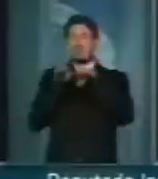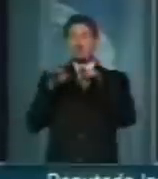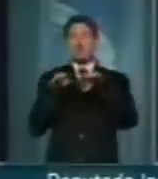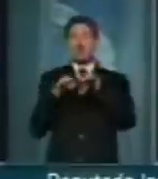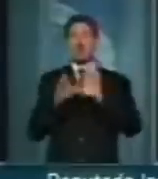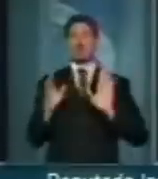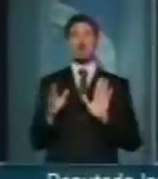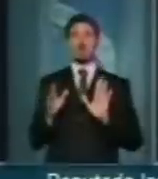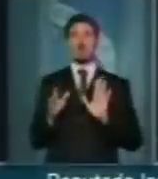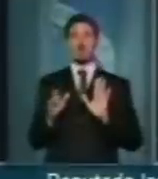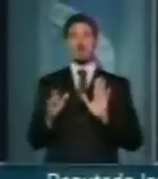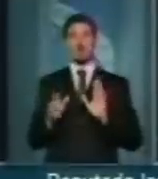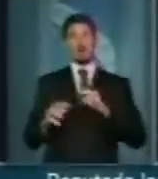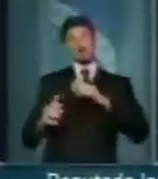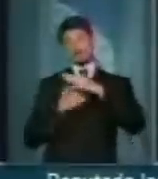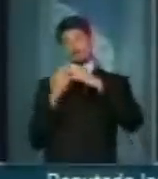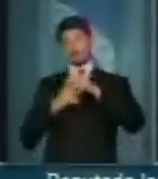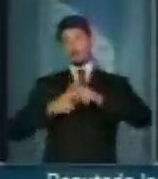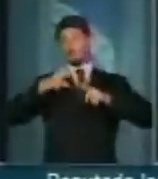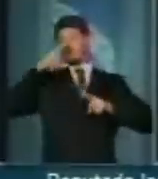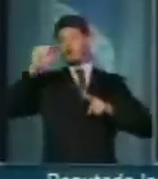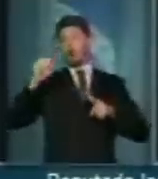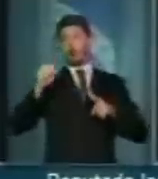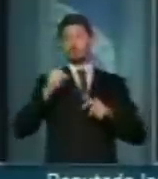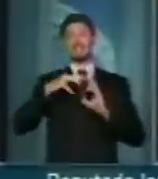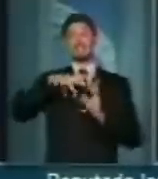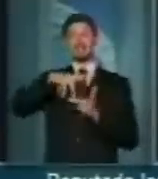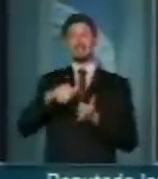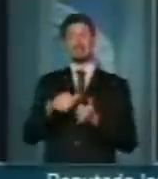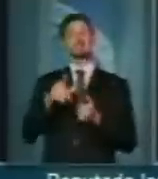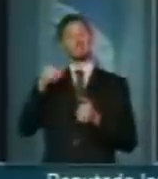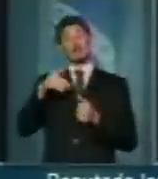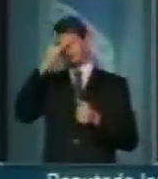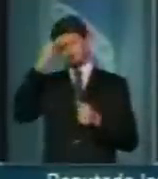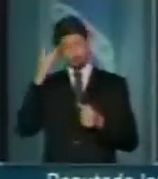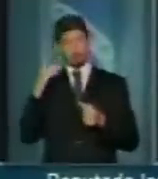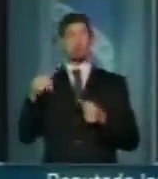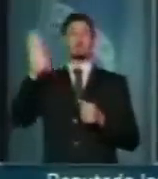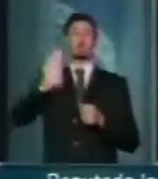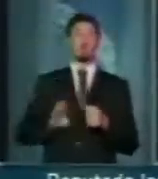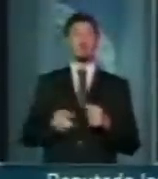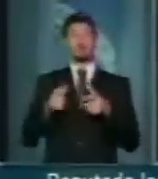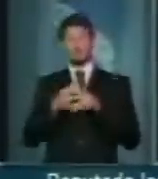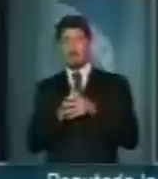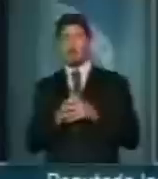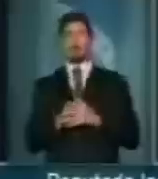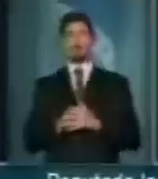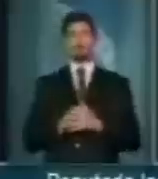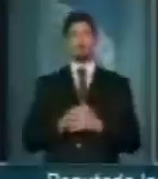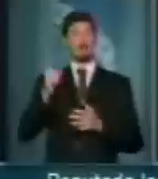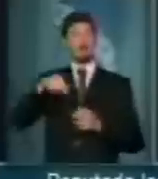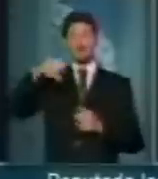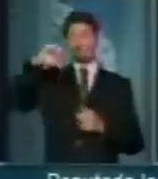e internacionais, os pequenos e nacionais e os autoprodutores, que hoje são mais de